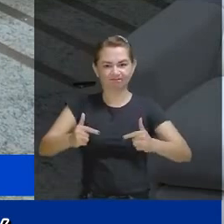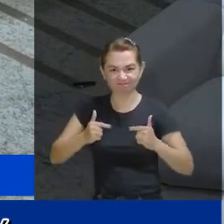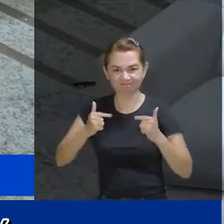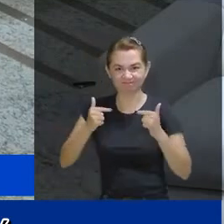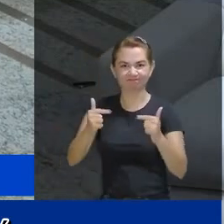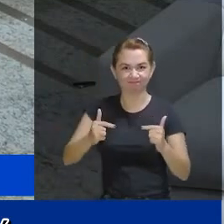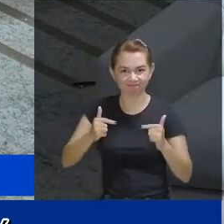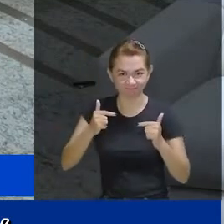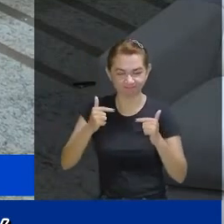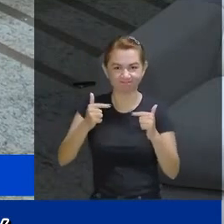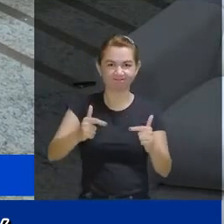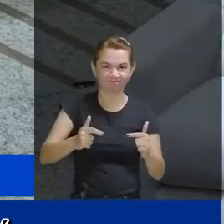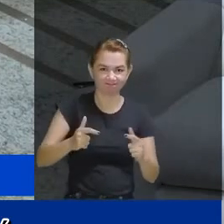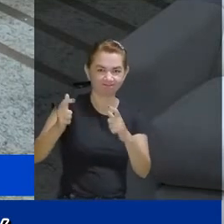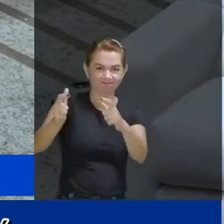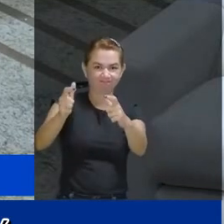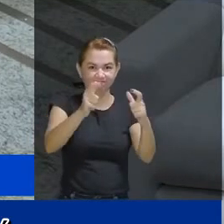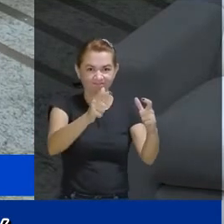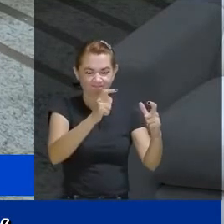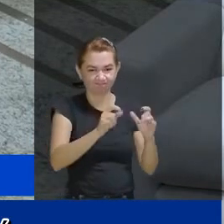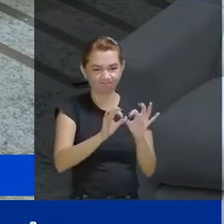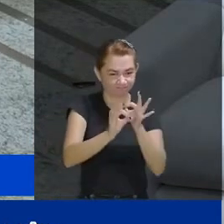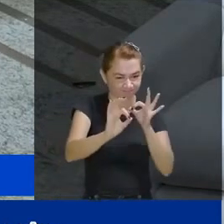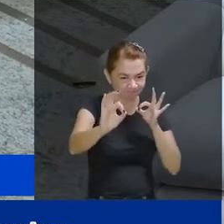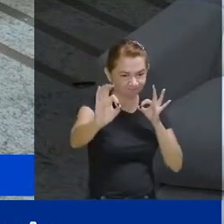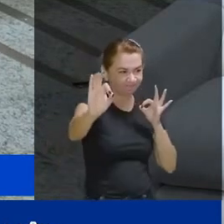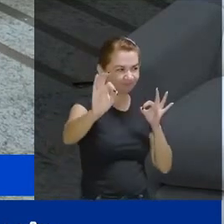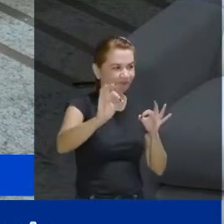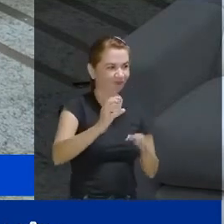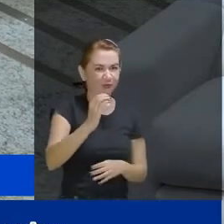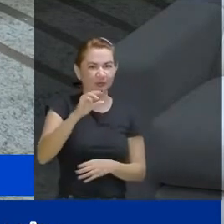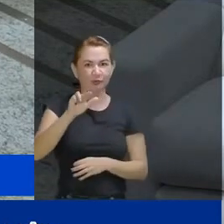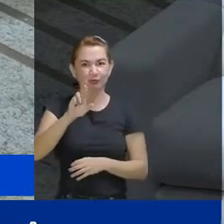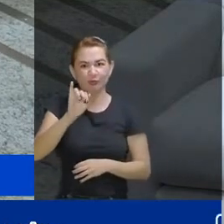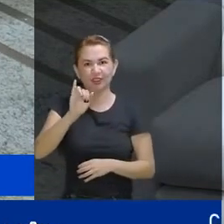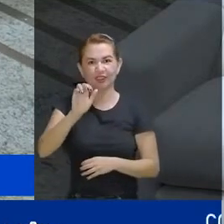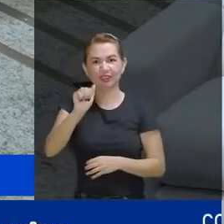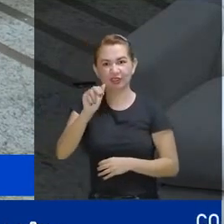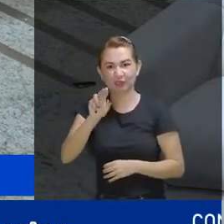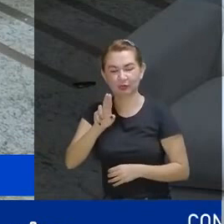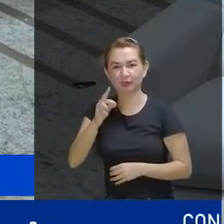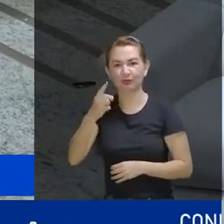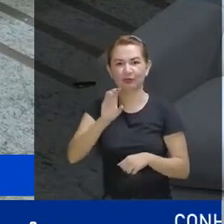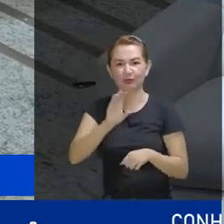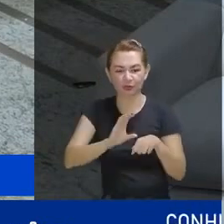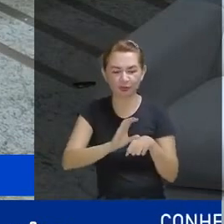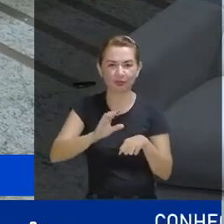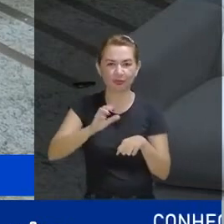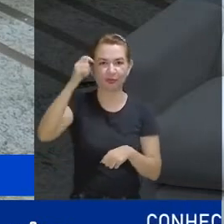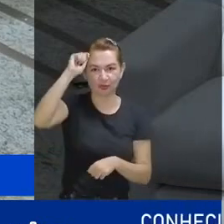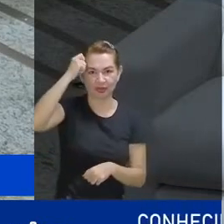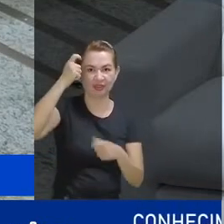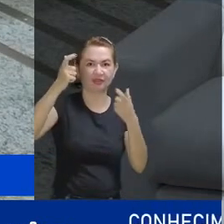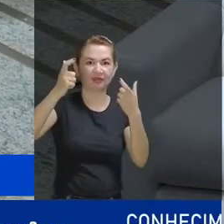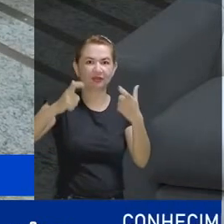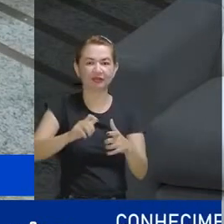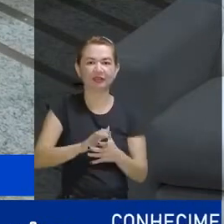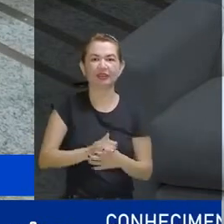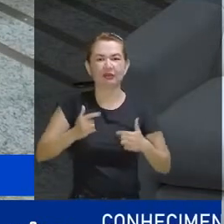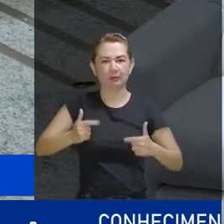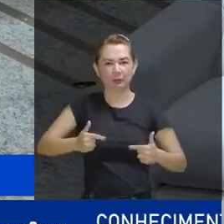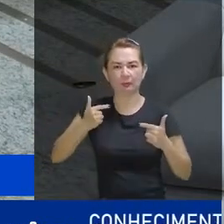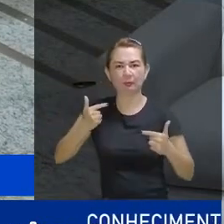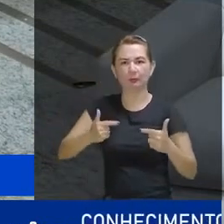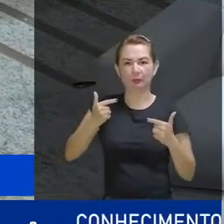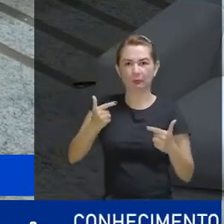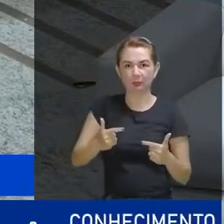frente nos campos do Curiaú? Quem ultrapassou o mata-burro e